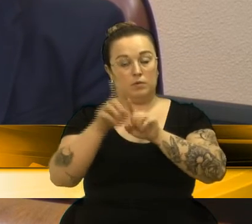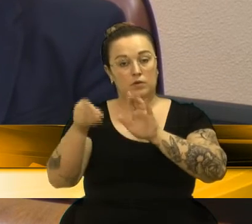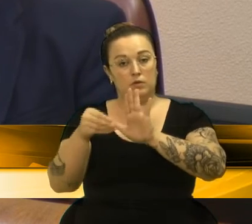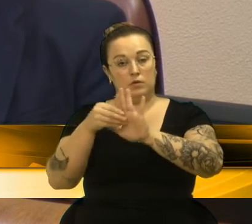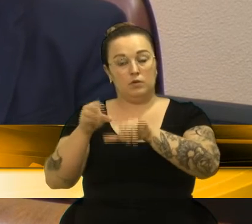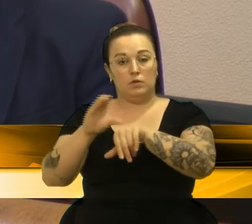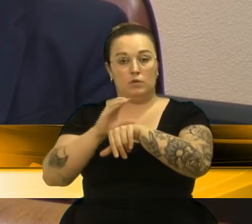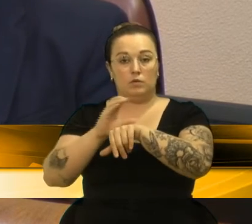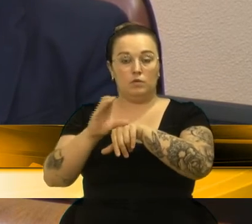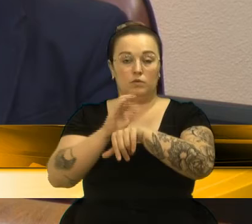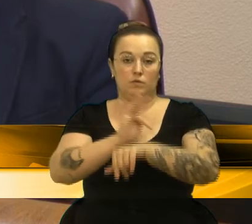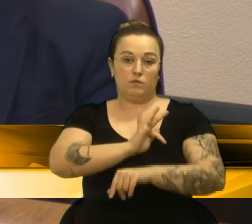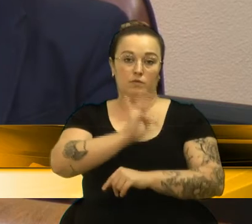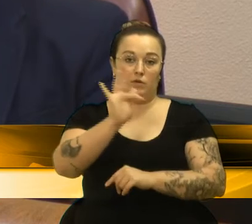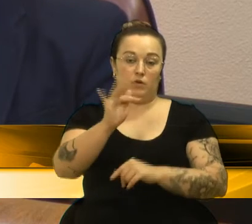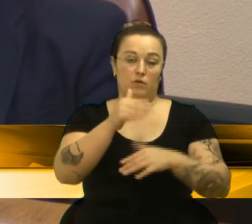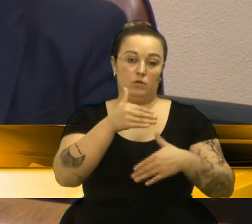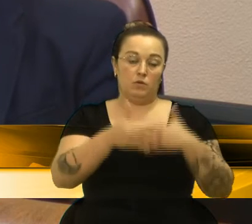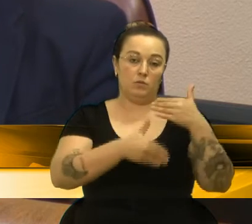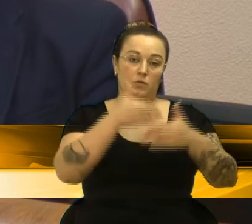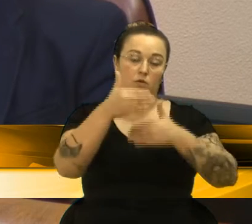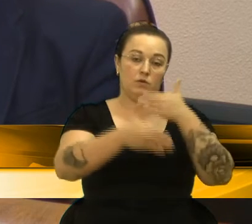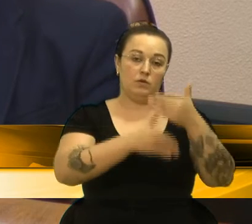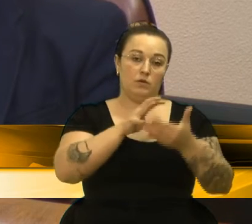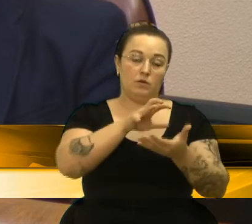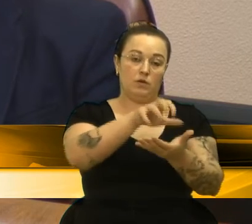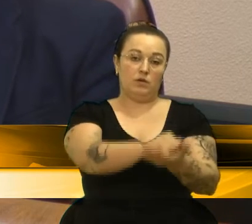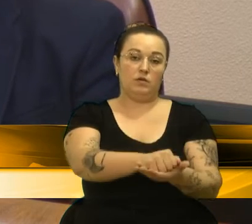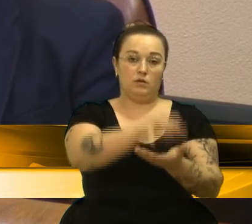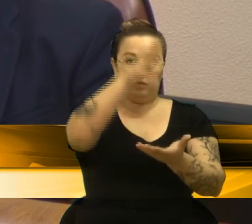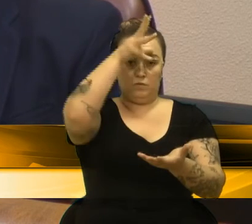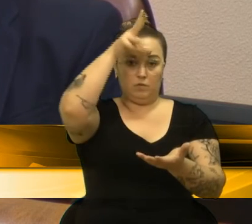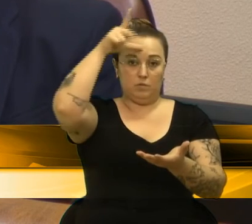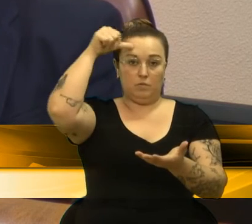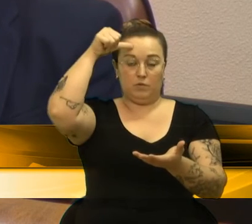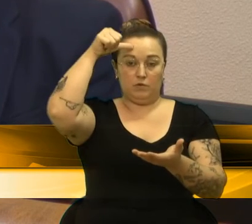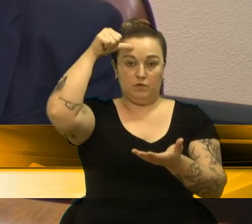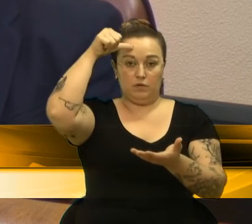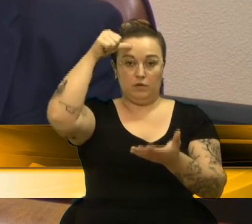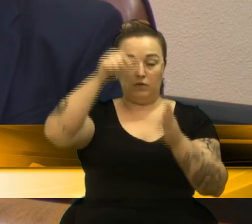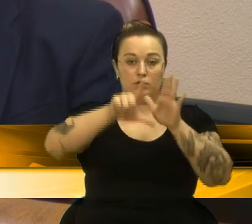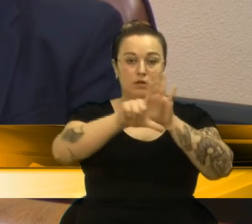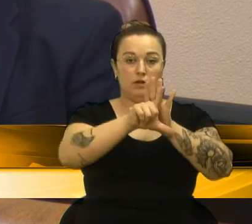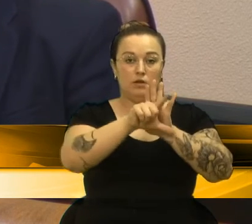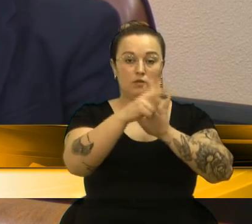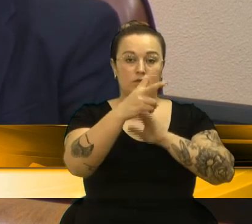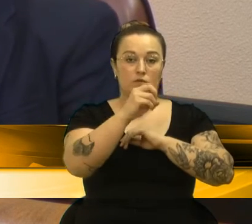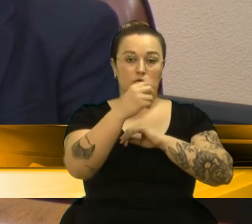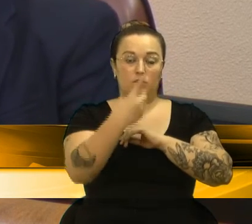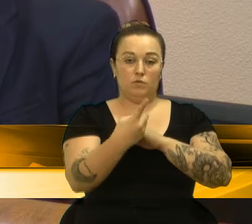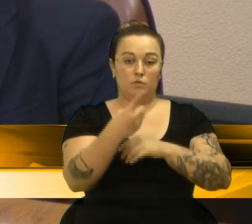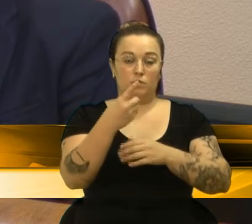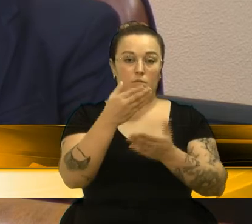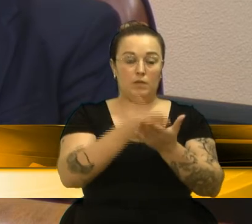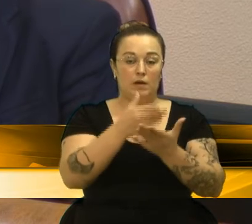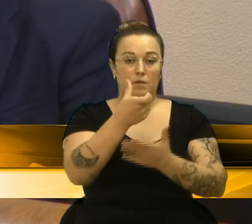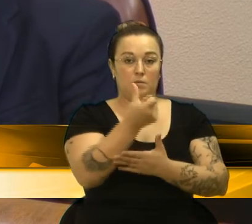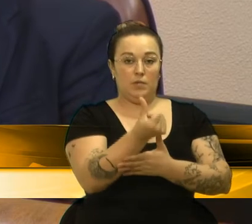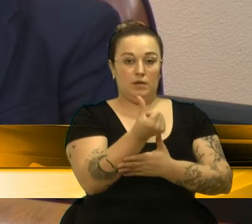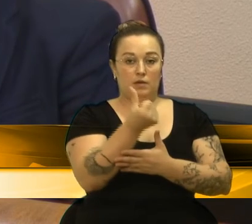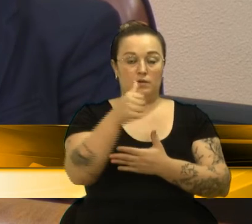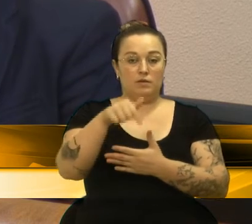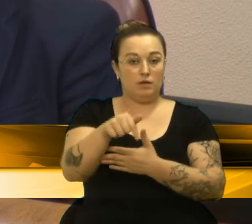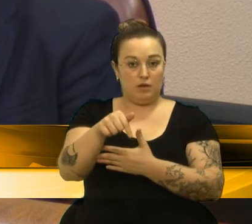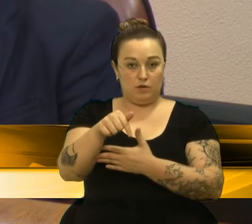Constituição Federal. O processo de cassação no mandato eletivo do prefeito, regrado pelo Decreto-Lei 201/67, tem natureza disciplinar,